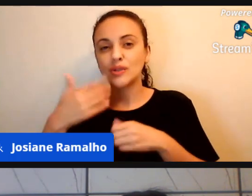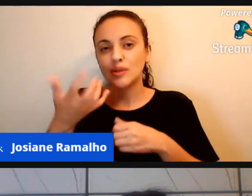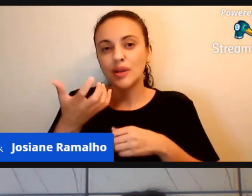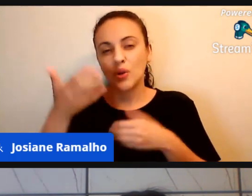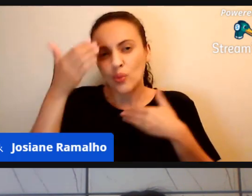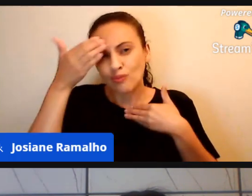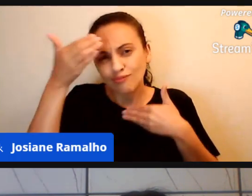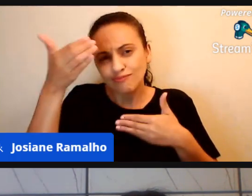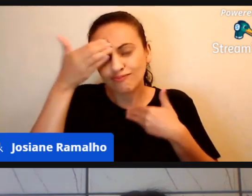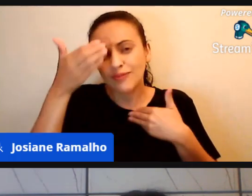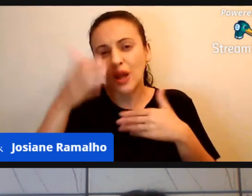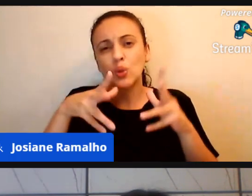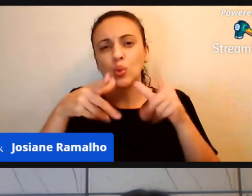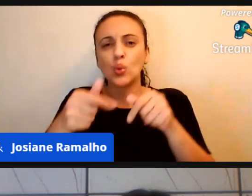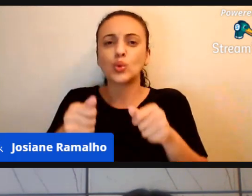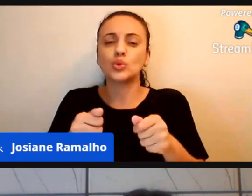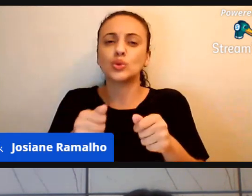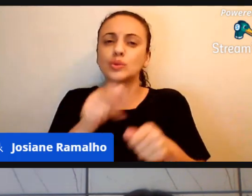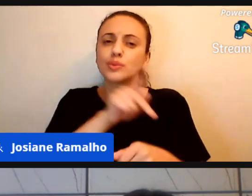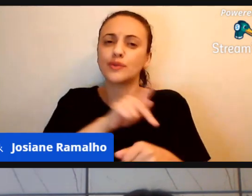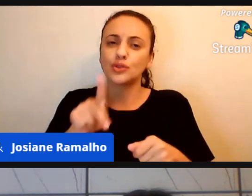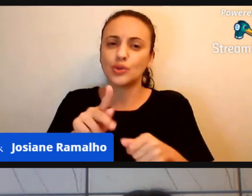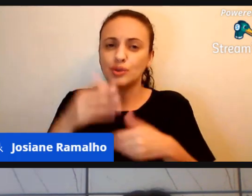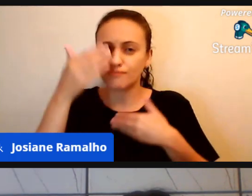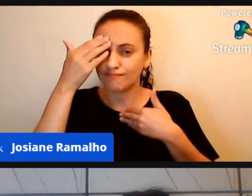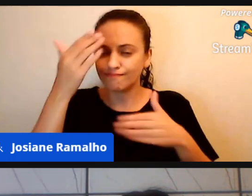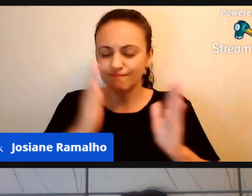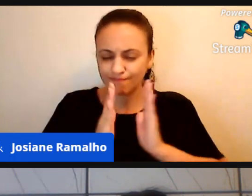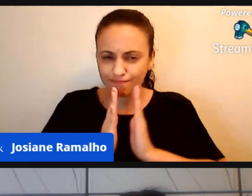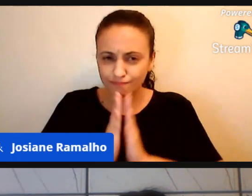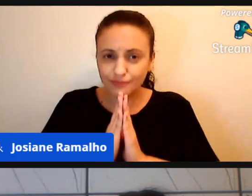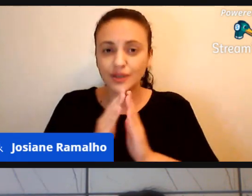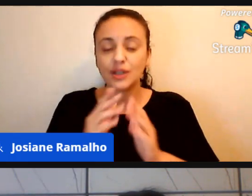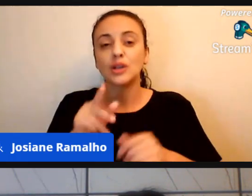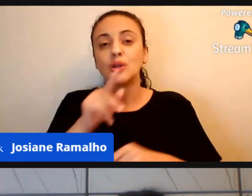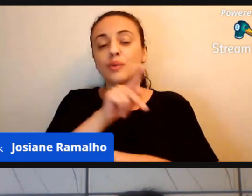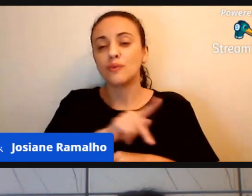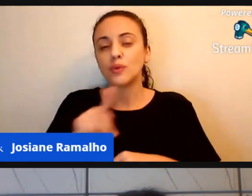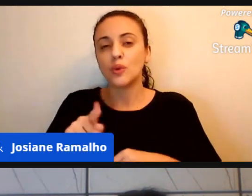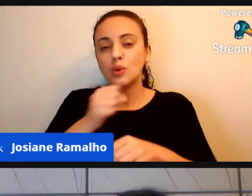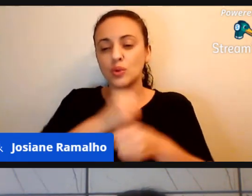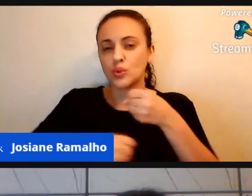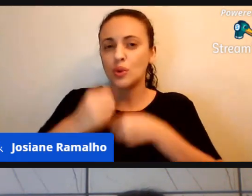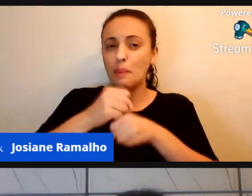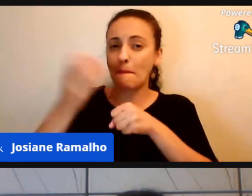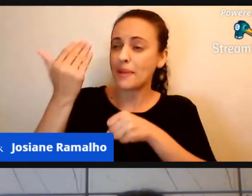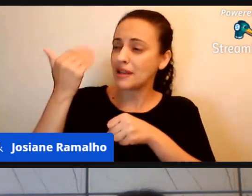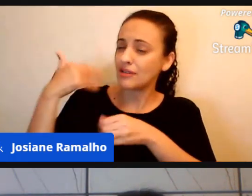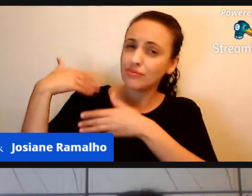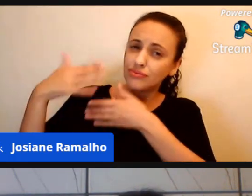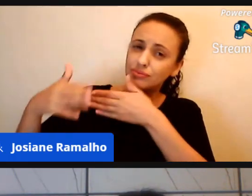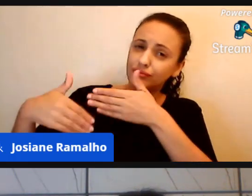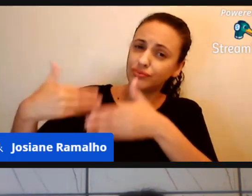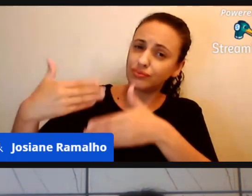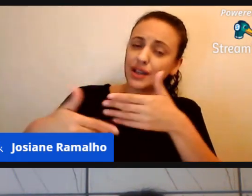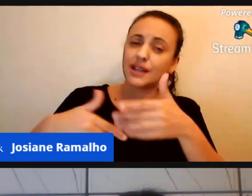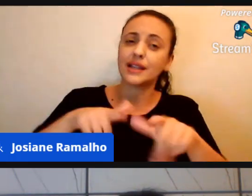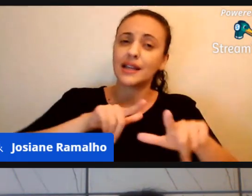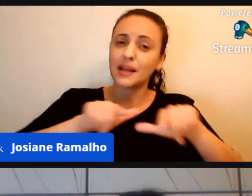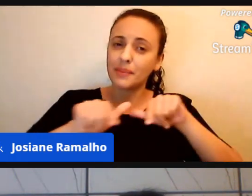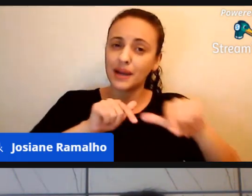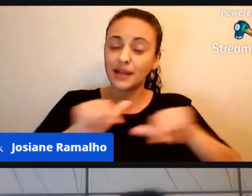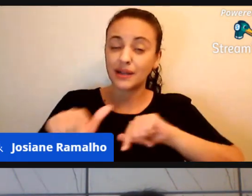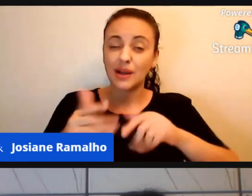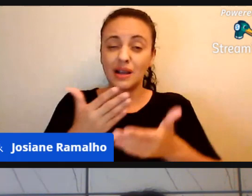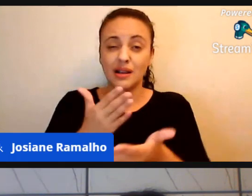o ano passado, vem fazendo um trabalho, na medida do possível, às vezes são levados à